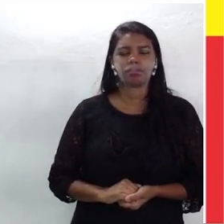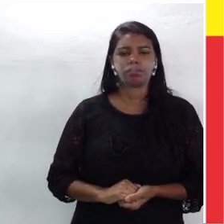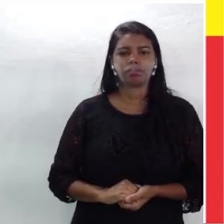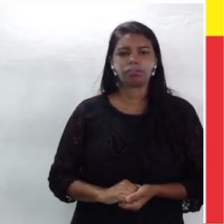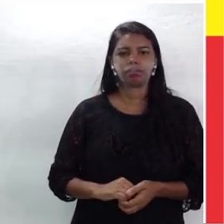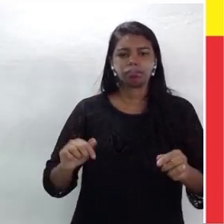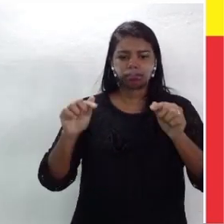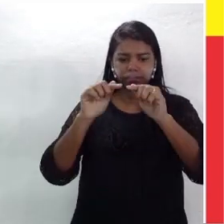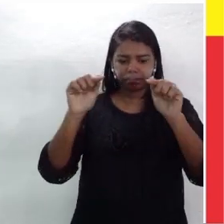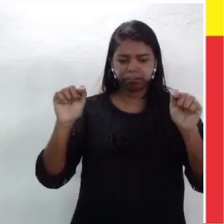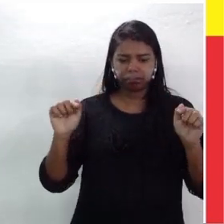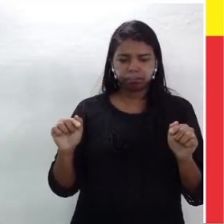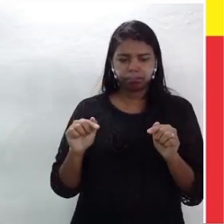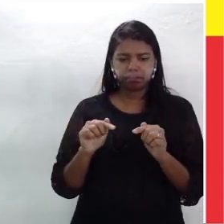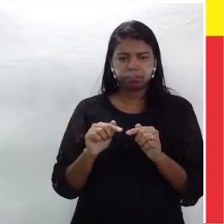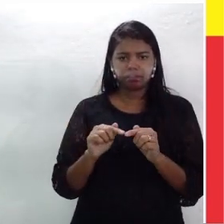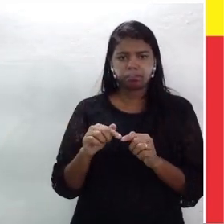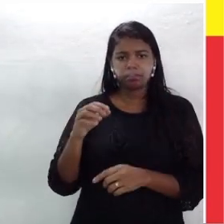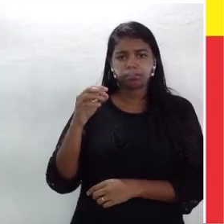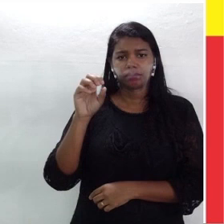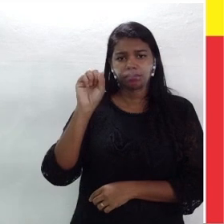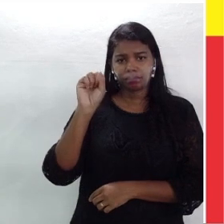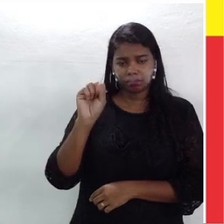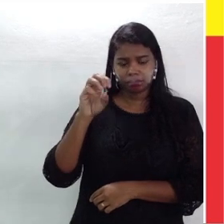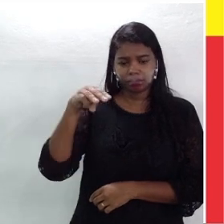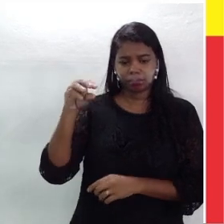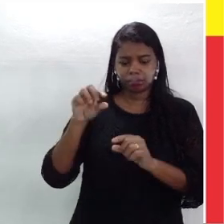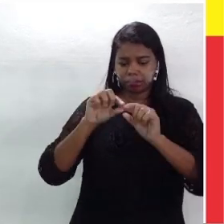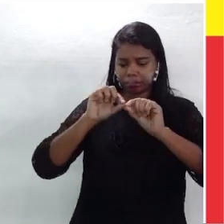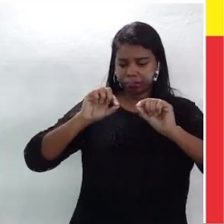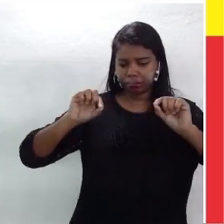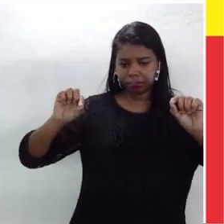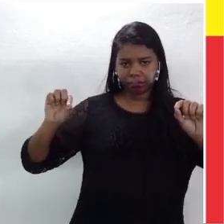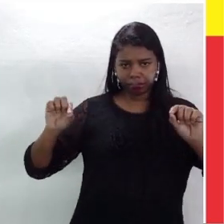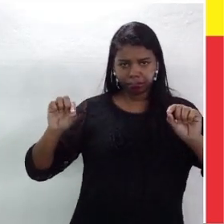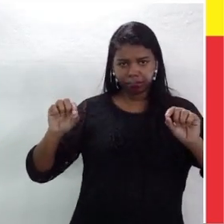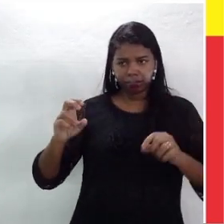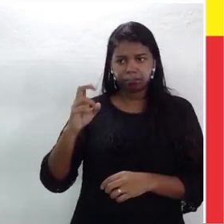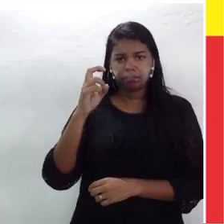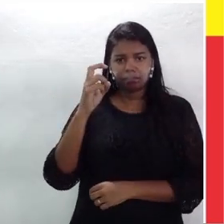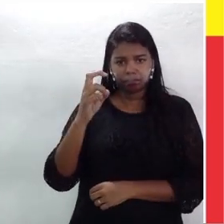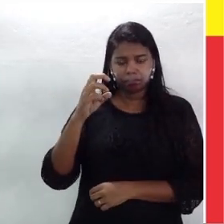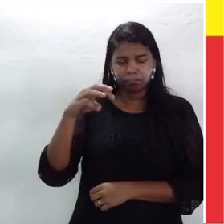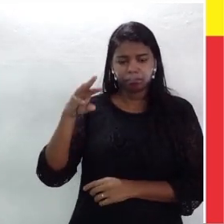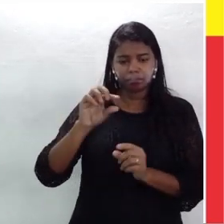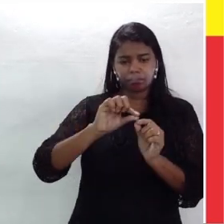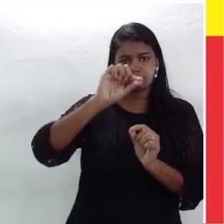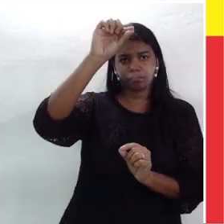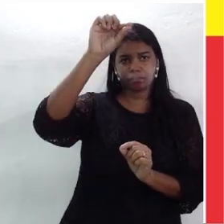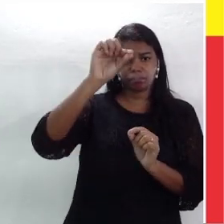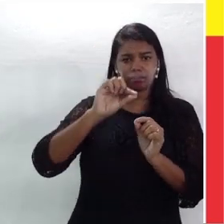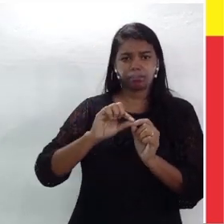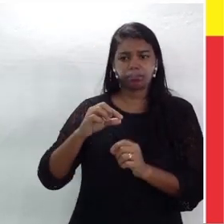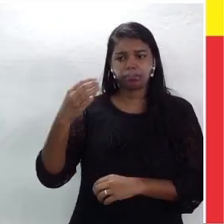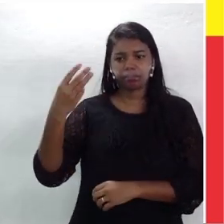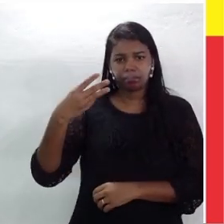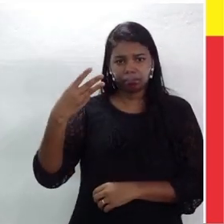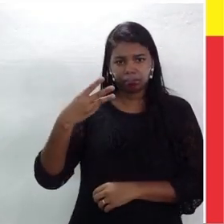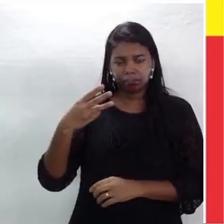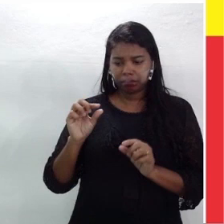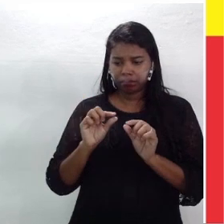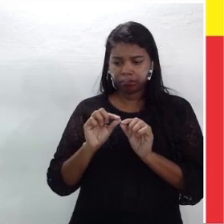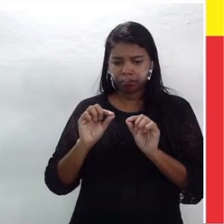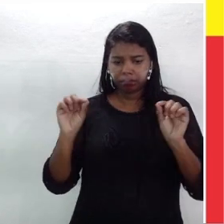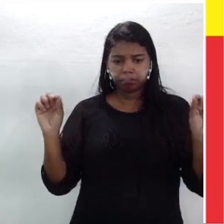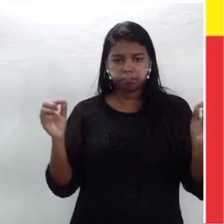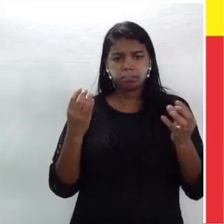retangular. Então, 8 metros é o comprimento, 5 metros a altura e 3 metros a largura.